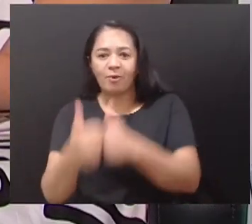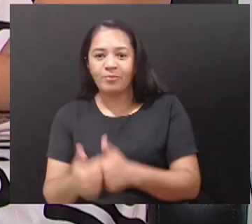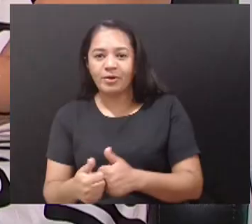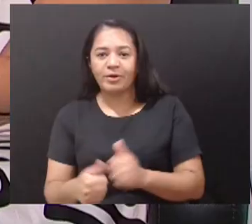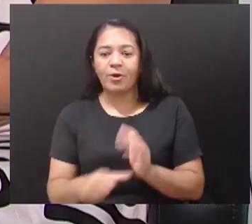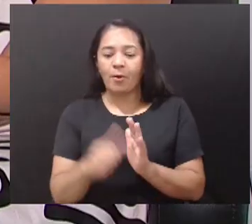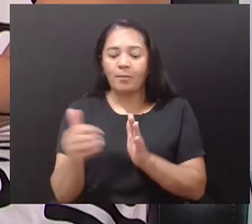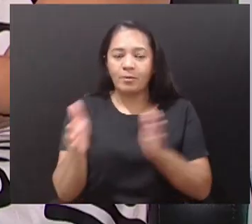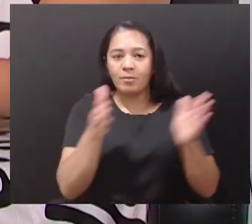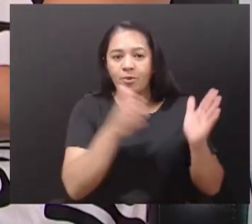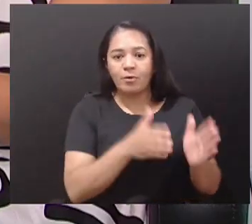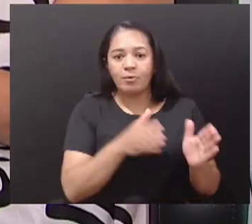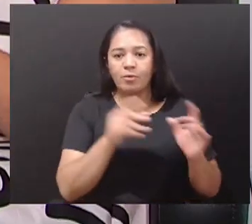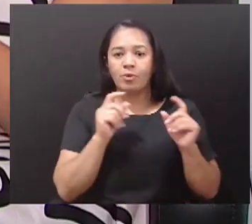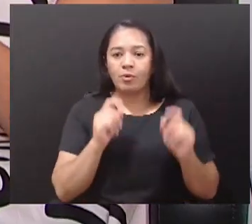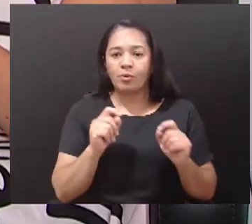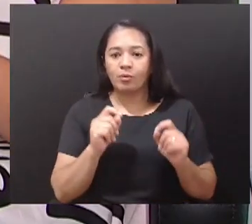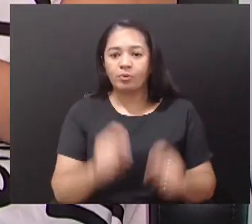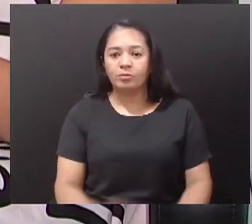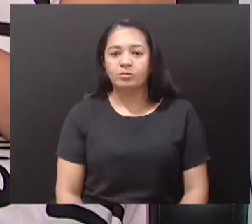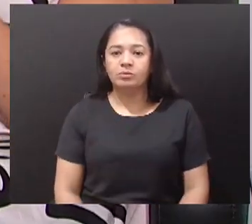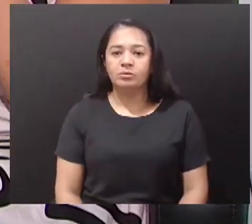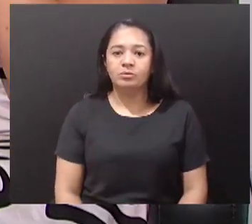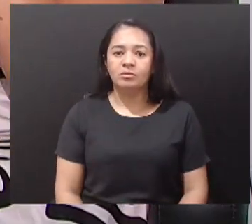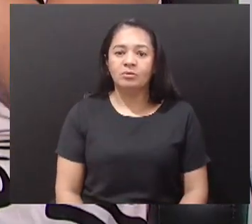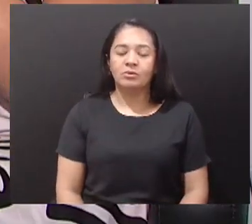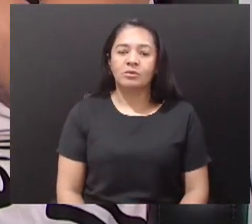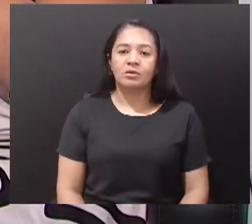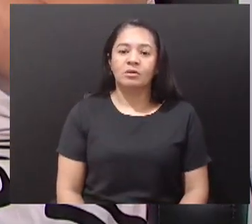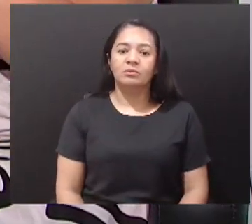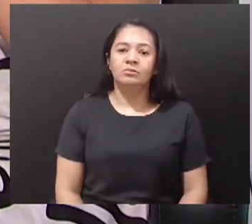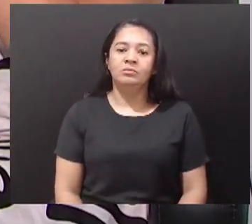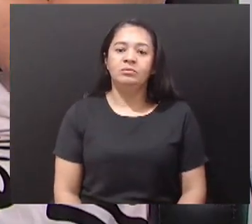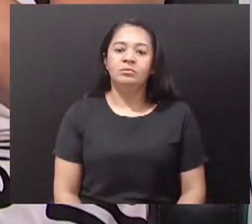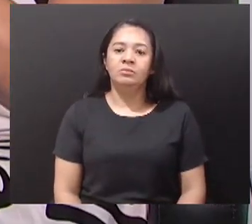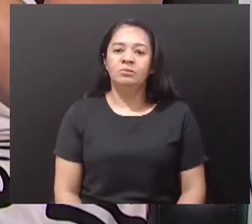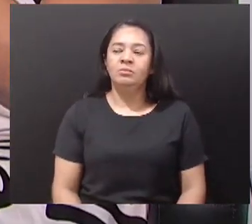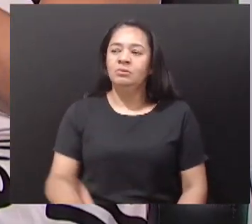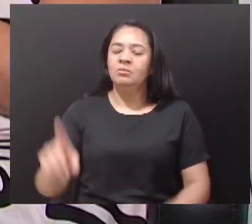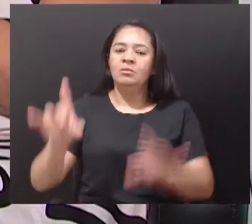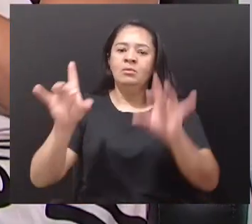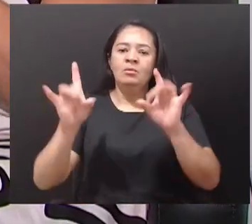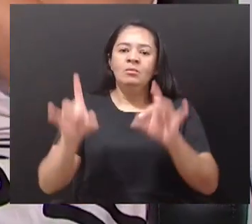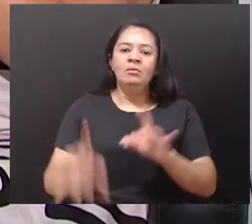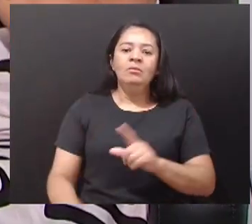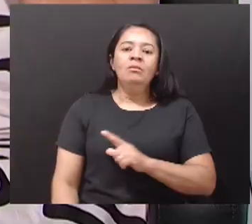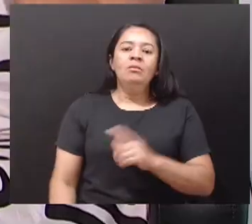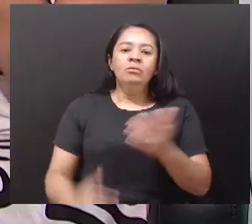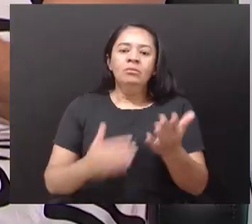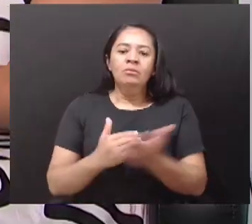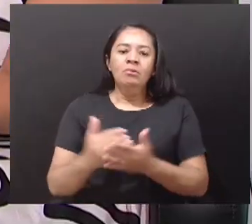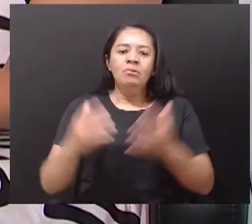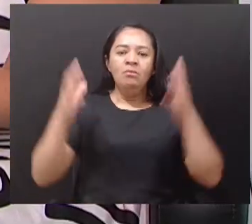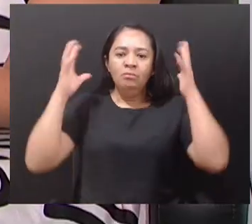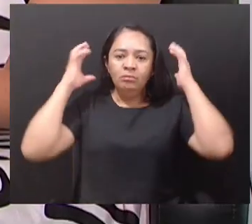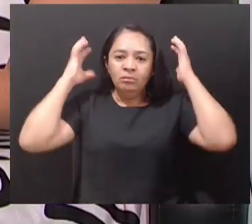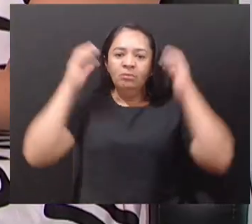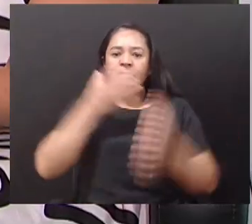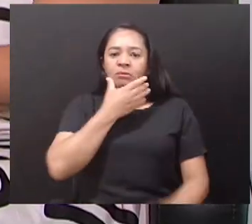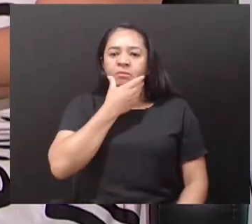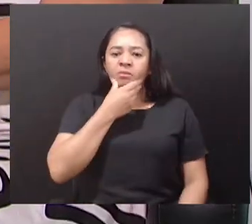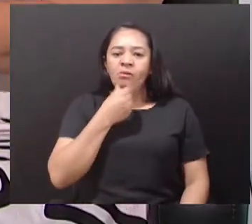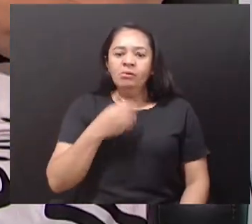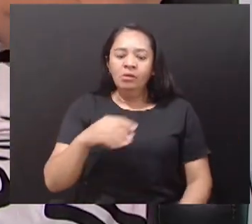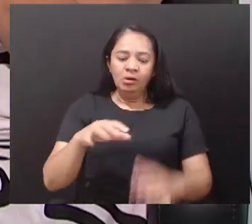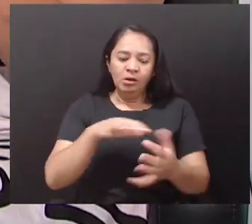bloco, claro, e você também tem essa especialização, começou com os cabelos masculinos, depois vai para um universo de